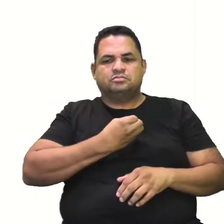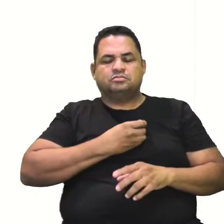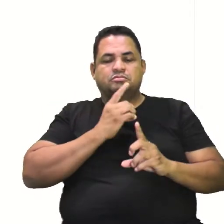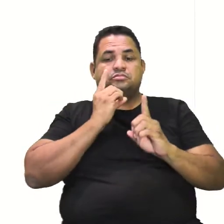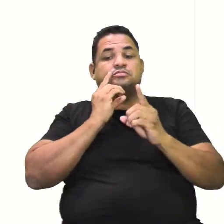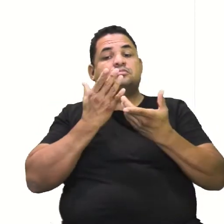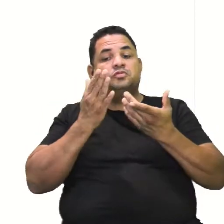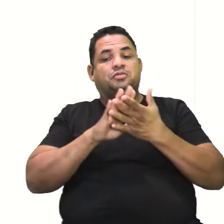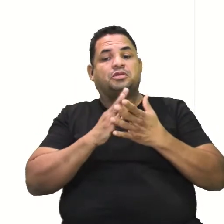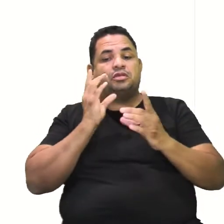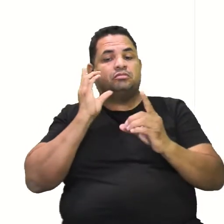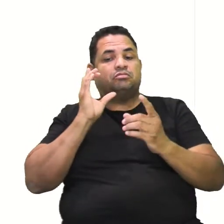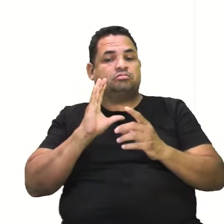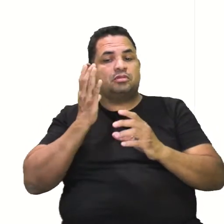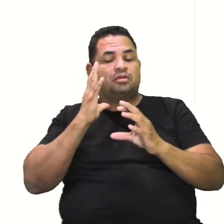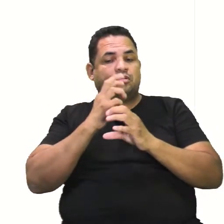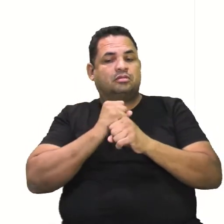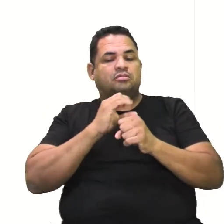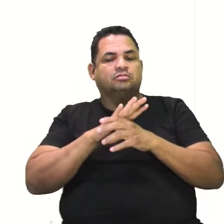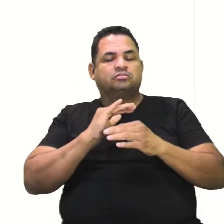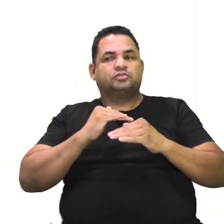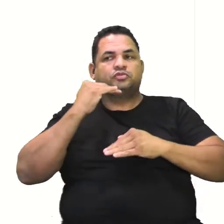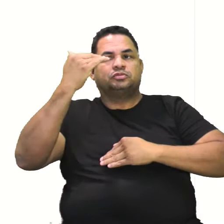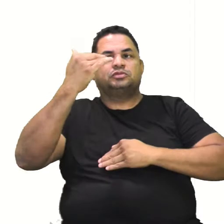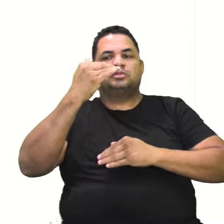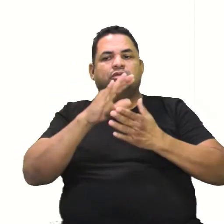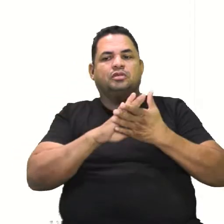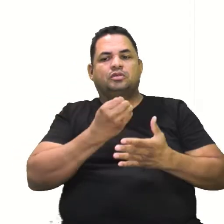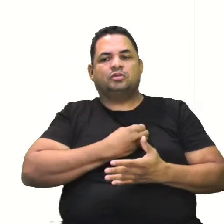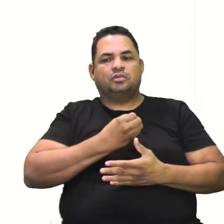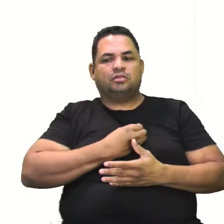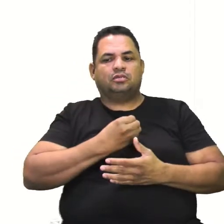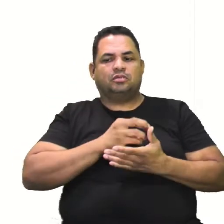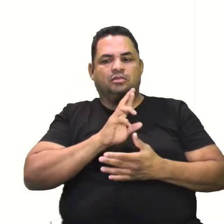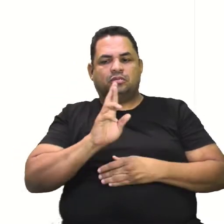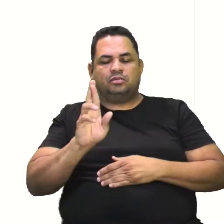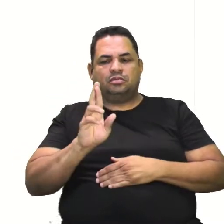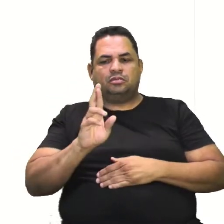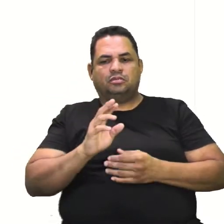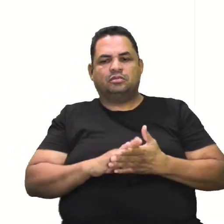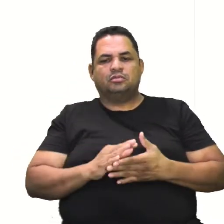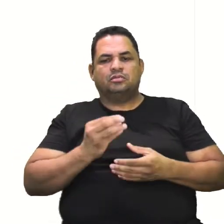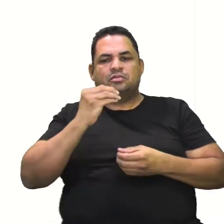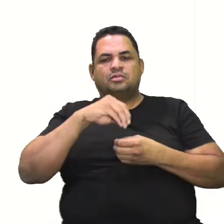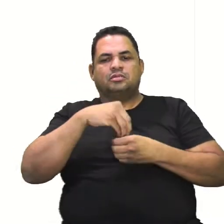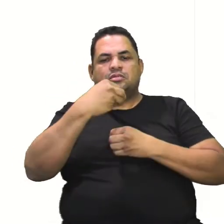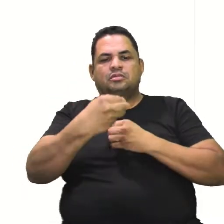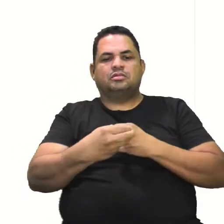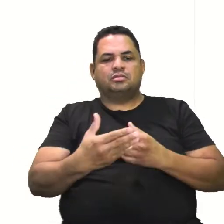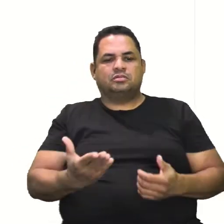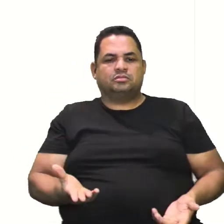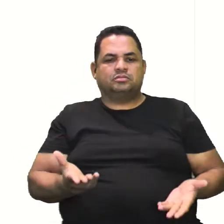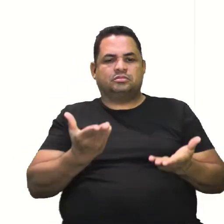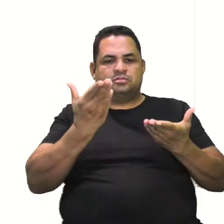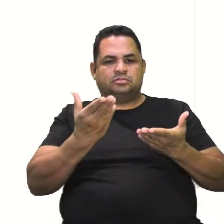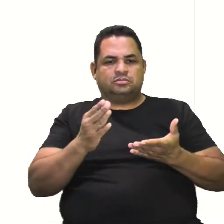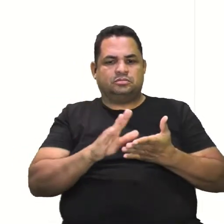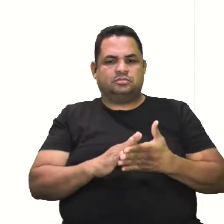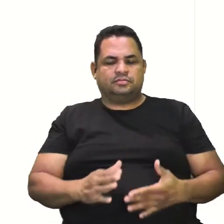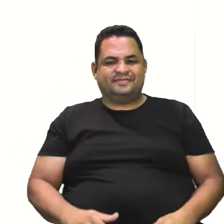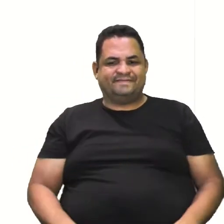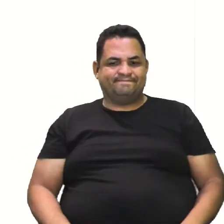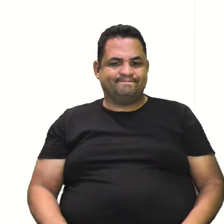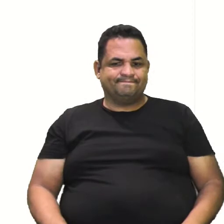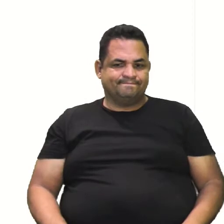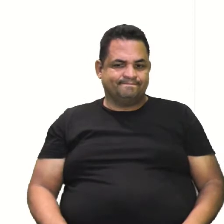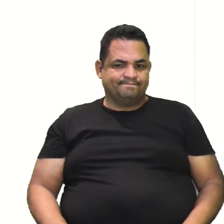que eu encontrei for maior do que o raio, significa que essa reta é externa. É isso que está escrito